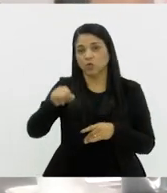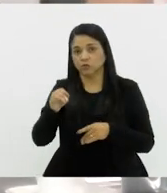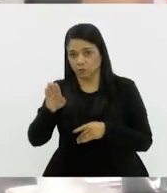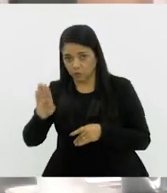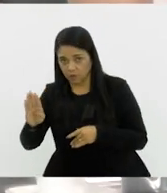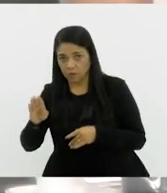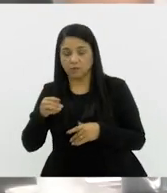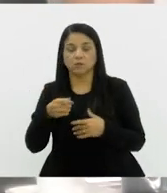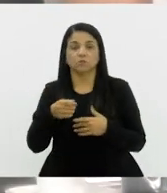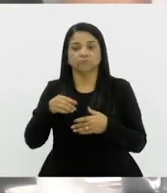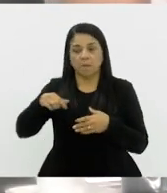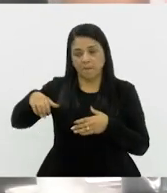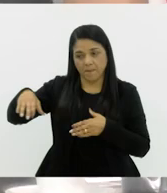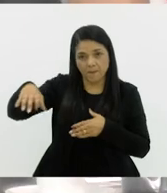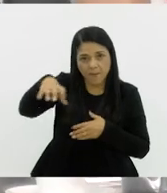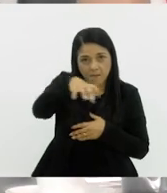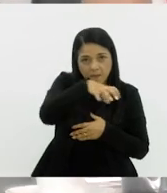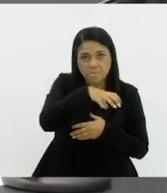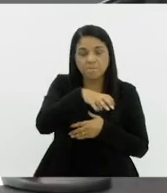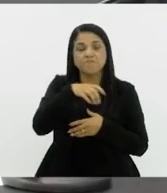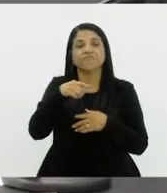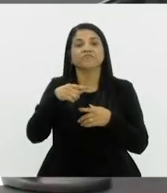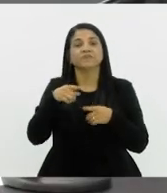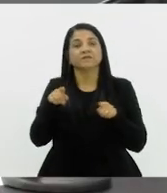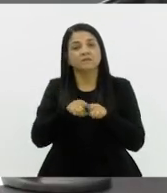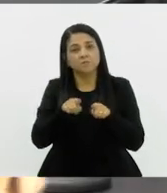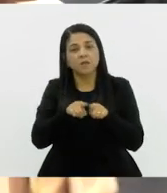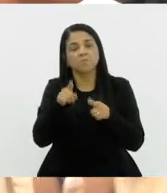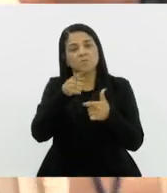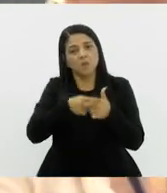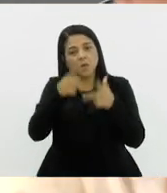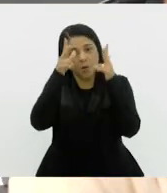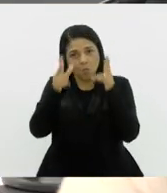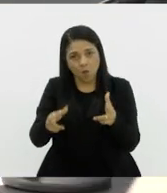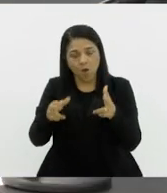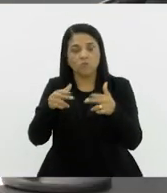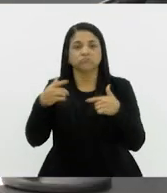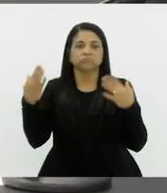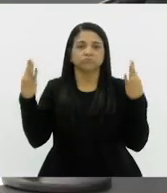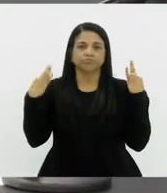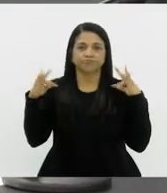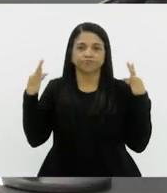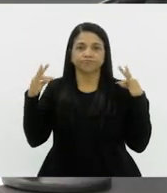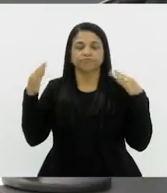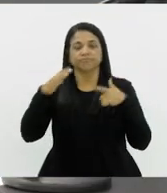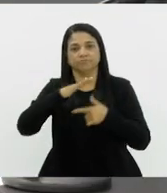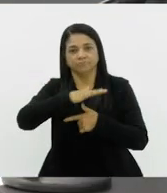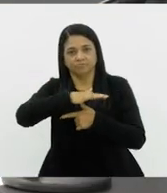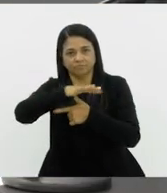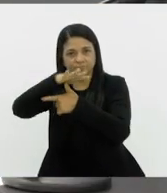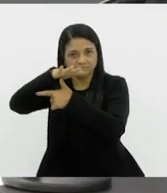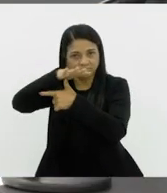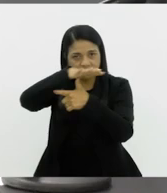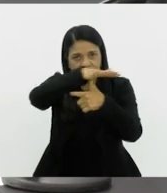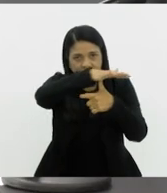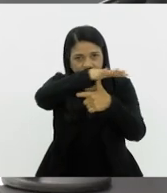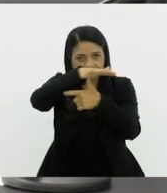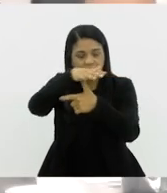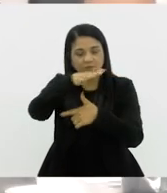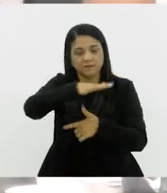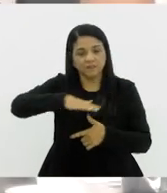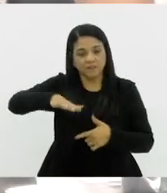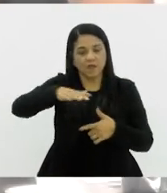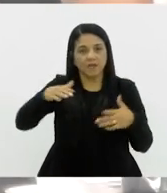e adjacências, referente também ao mesmo problema dos voos turísticos, voos panorâmicos, agora na área do